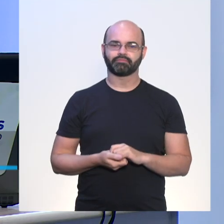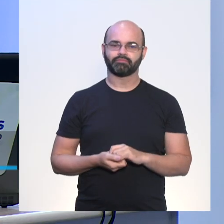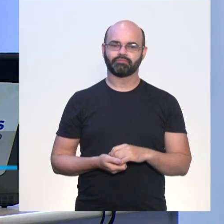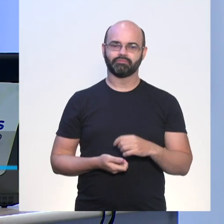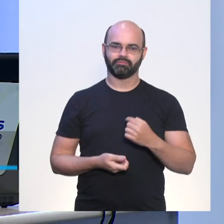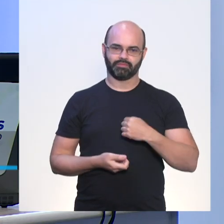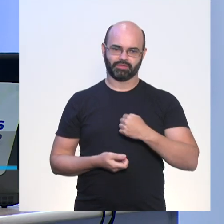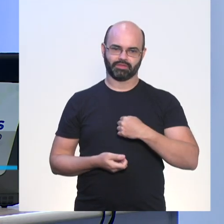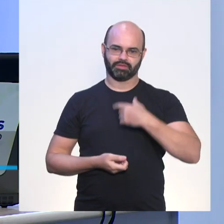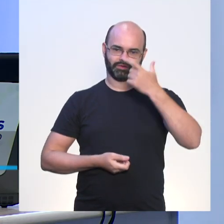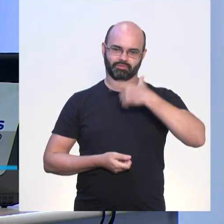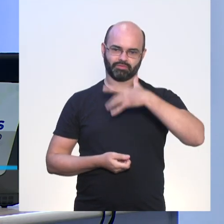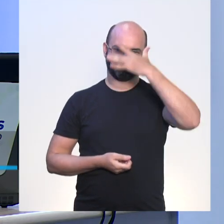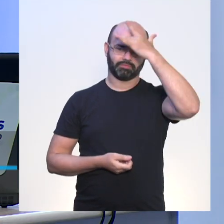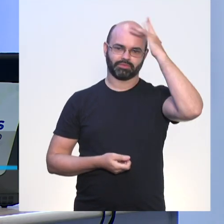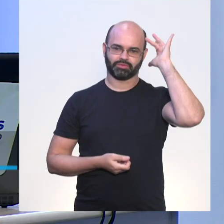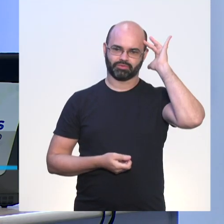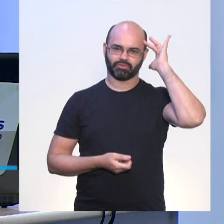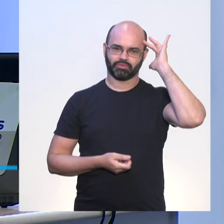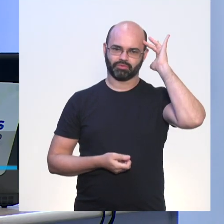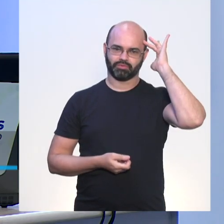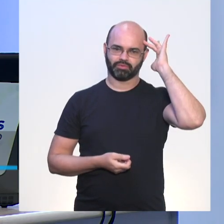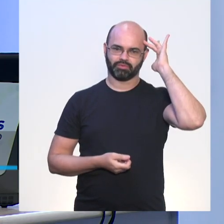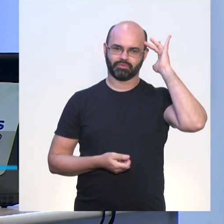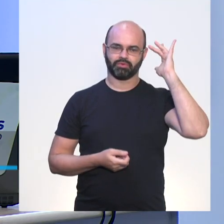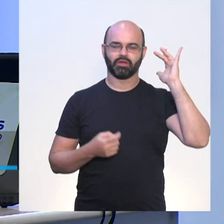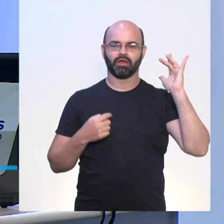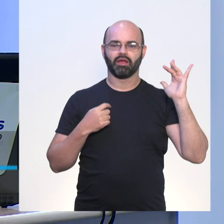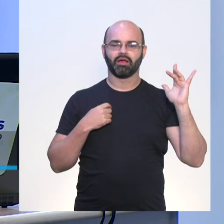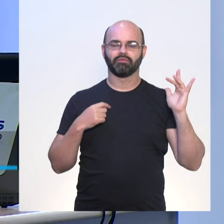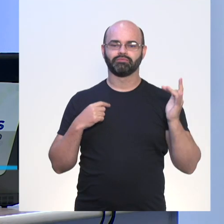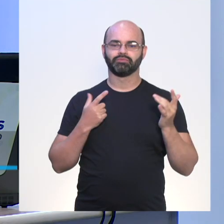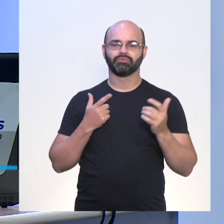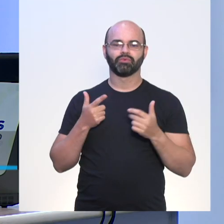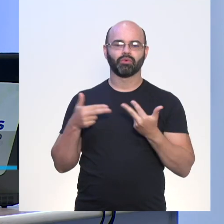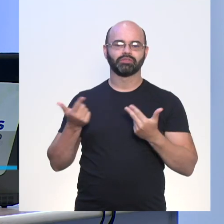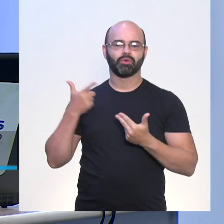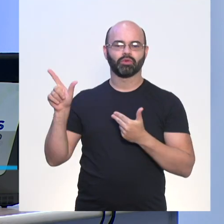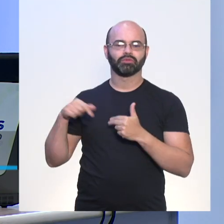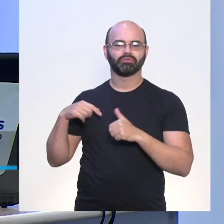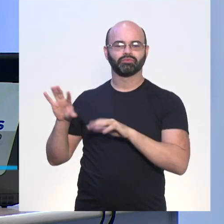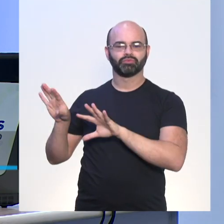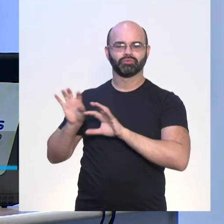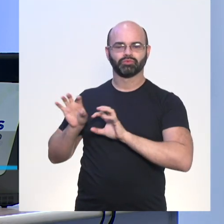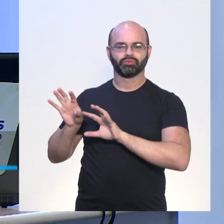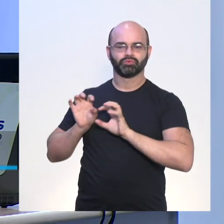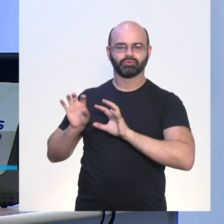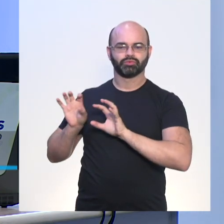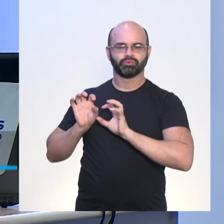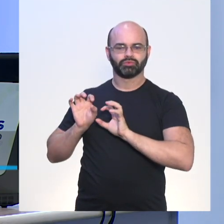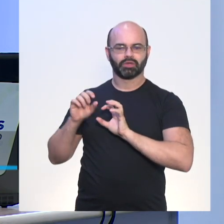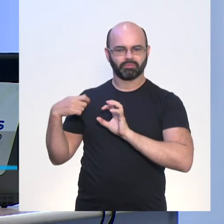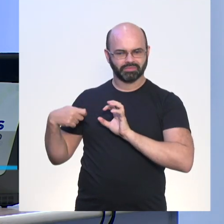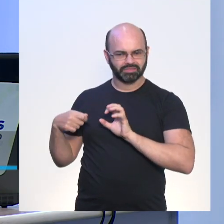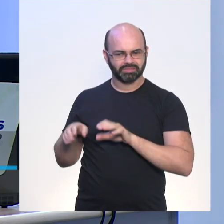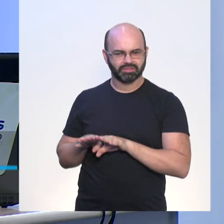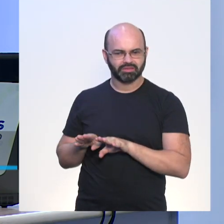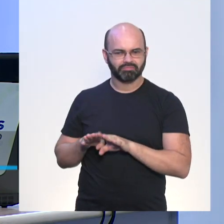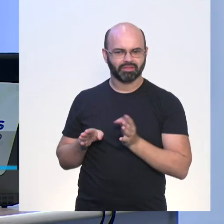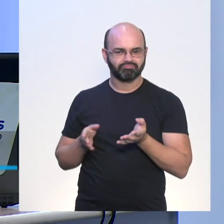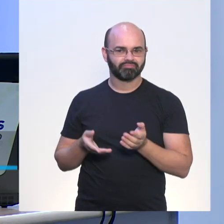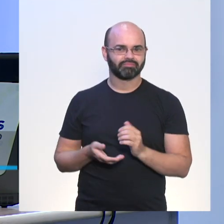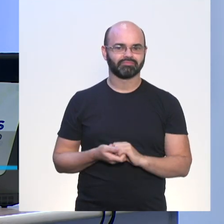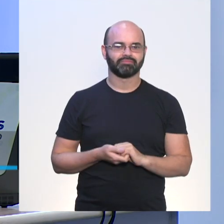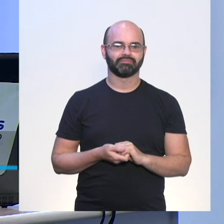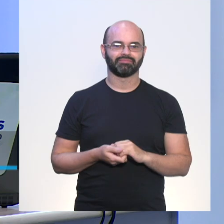ser humano, preciso me alimentar de outras coisas também? Essa um pouco é a provocação que o